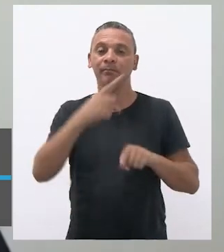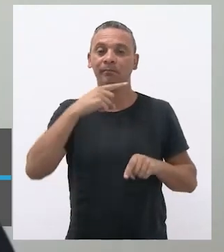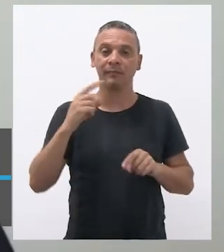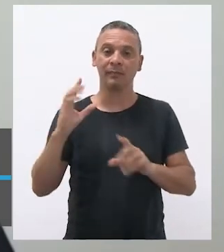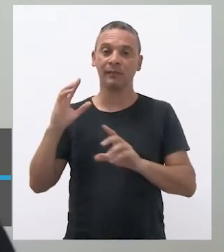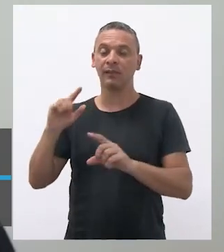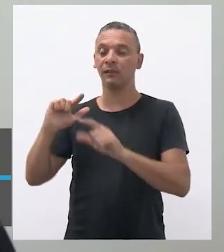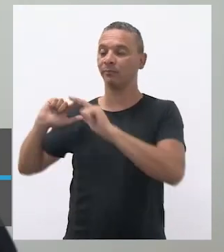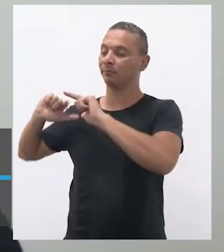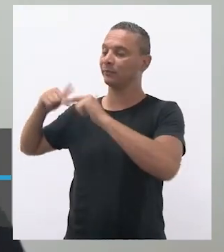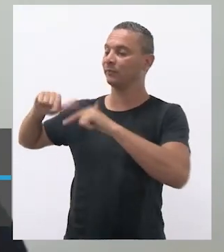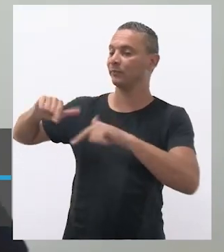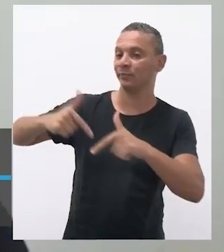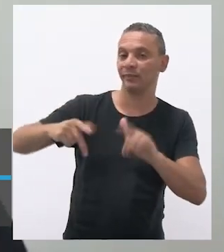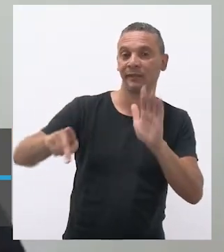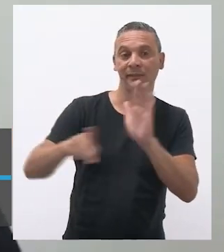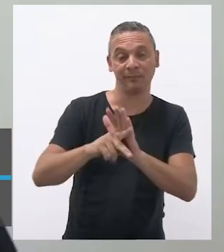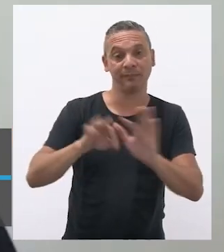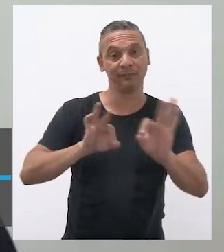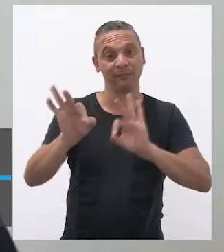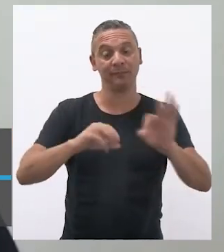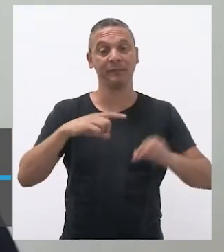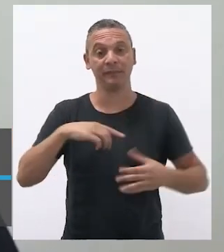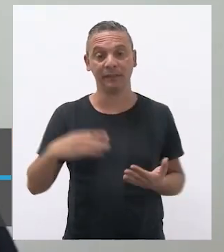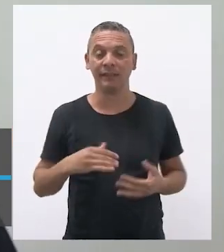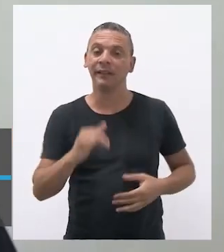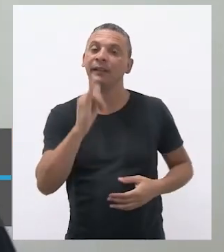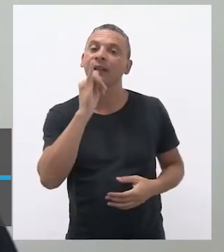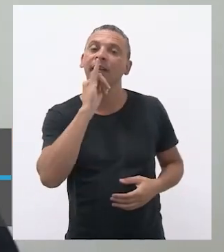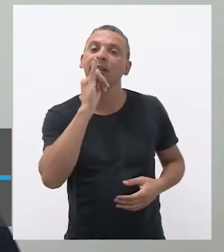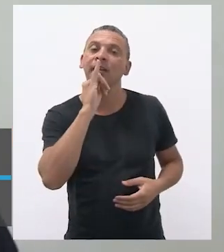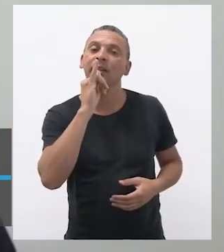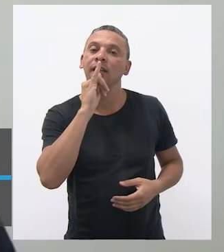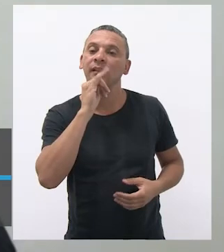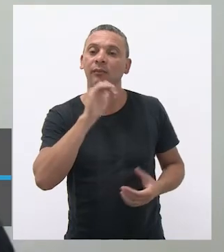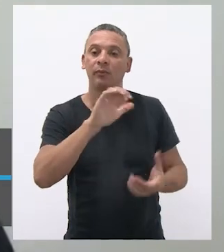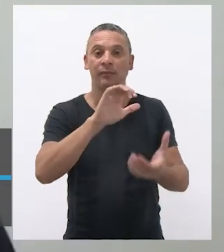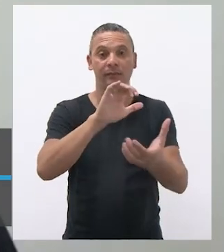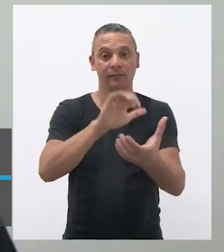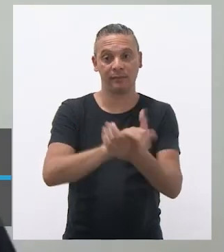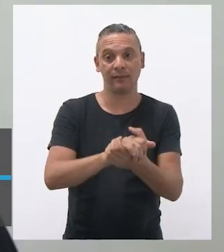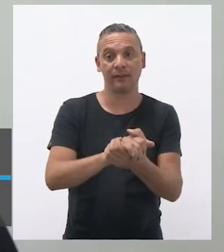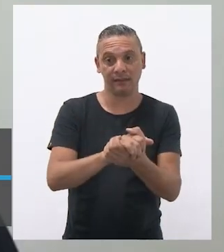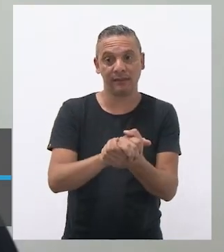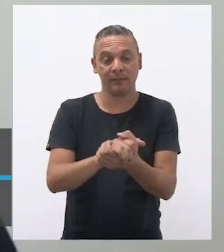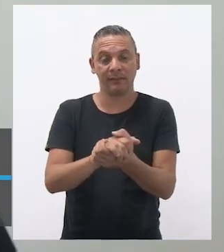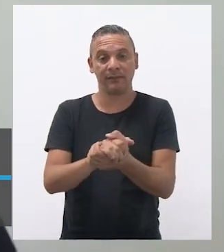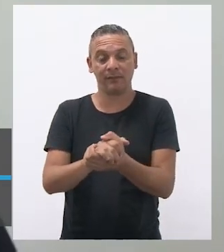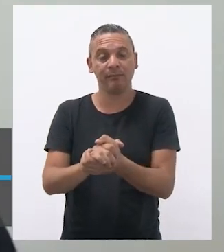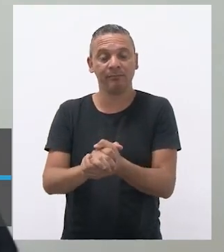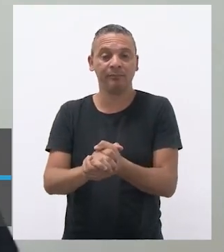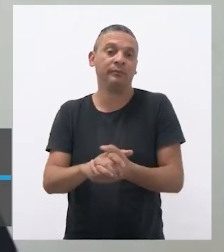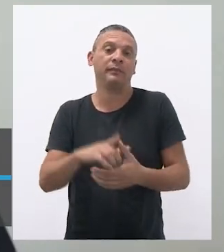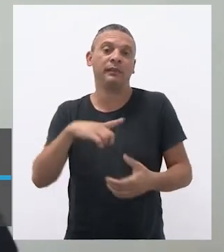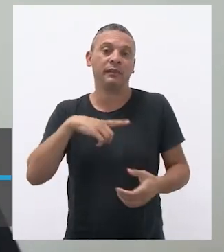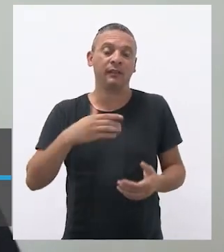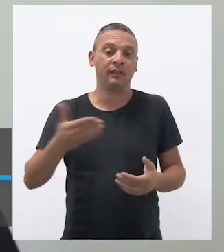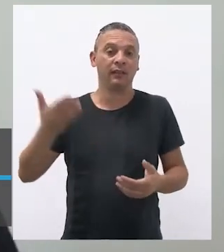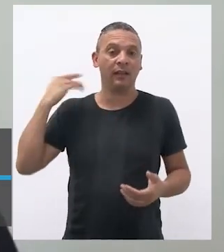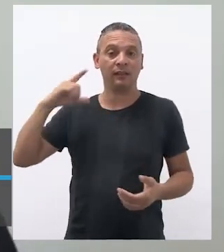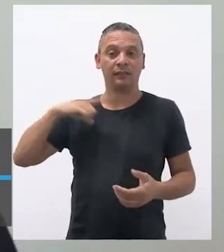tradição jurídica que é patriarcal. Então, estaria aí como exemplo o casamento reparador, que era um instituto